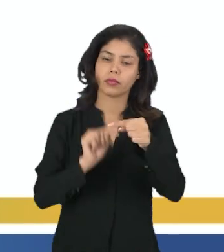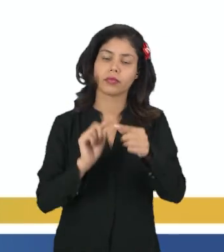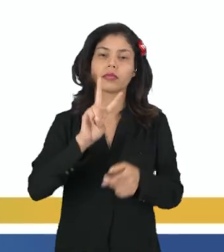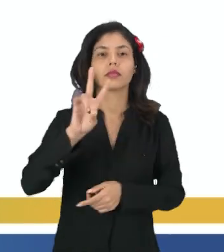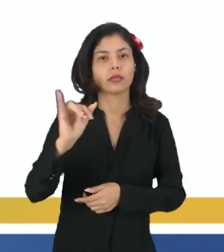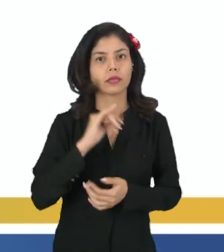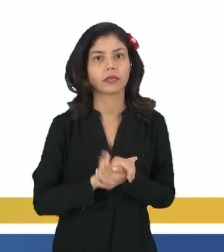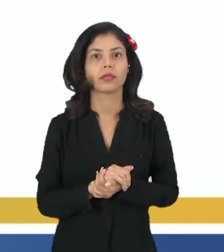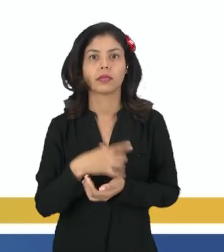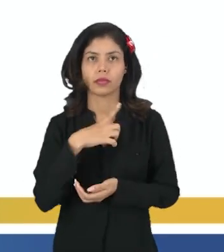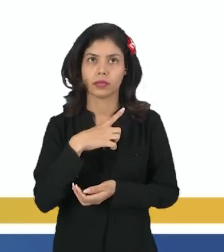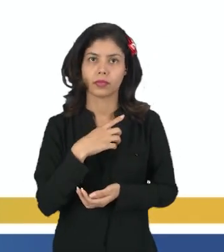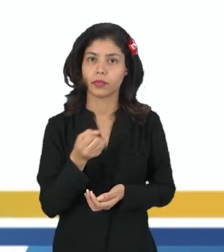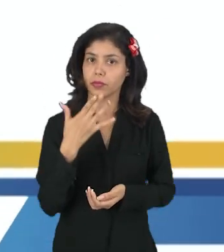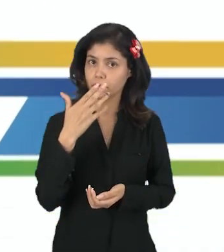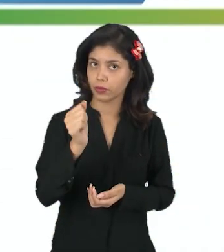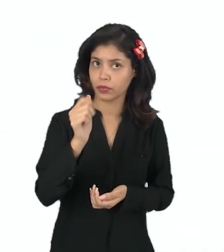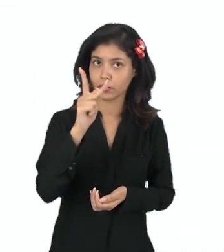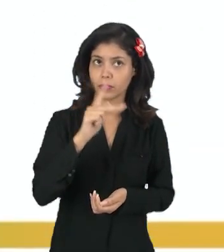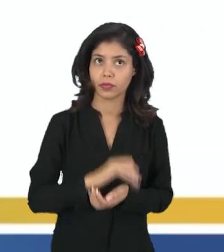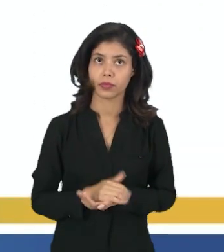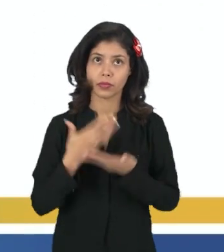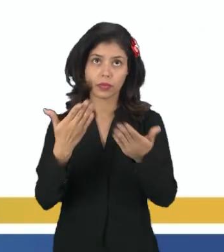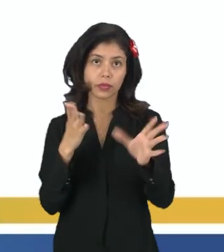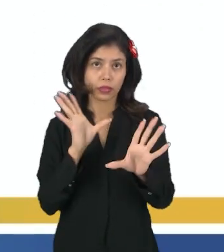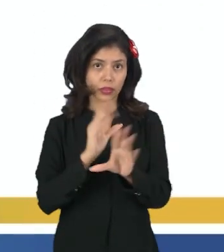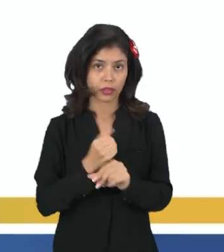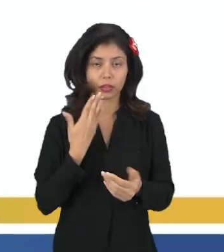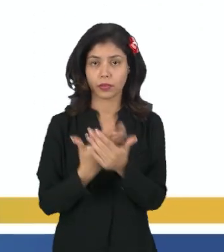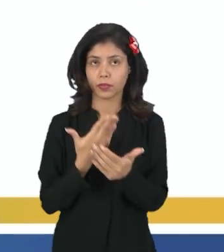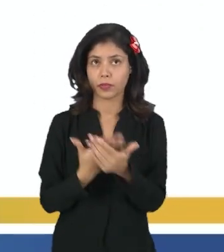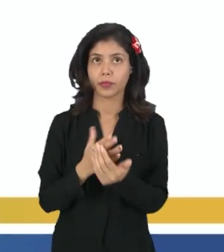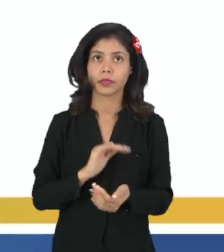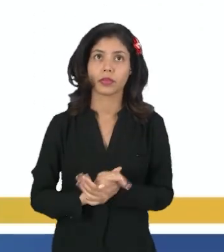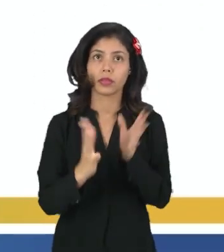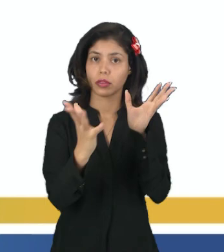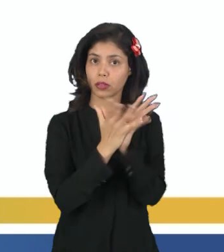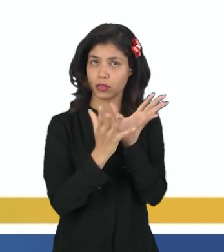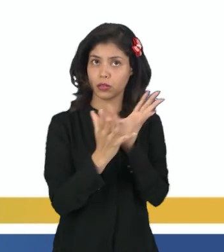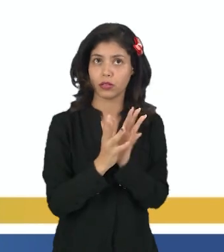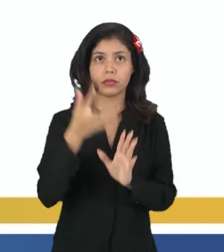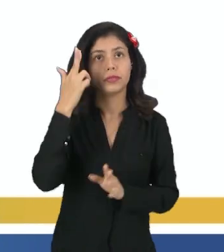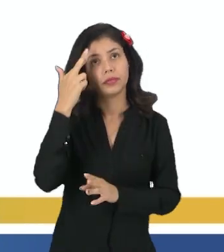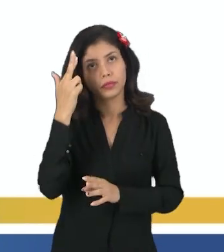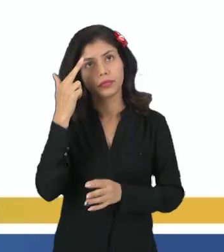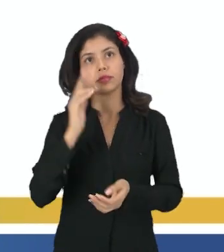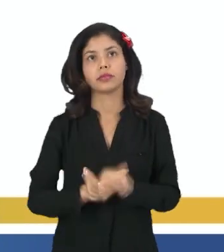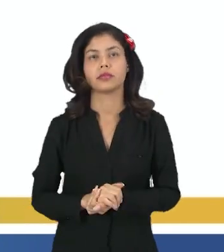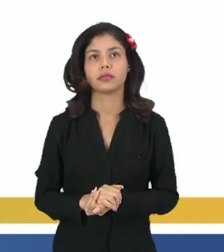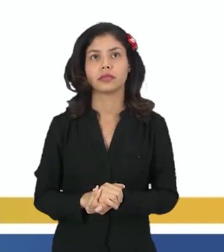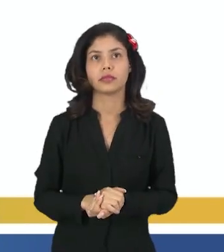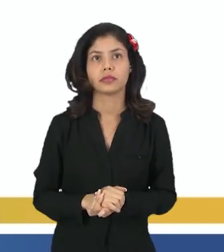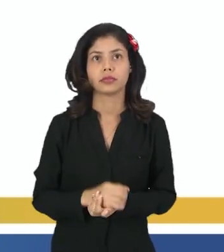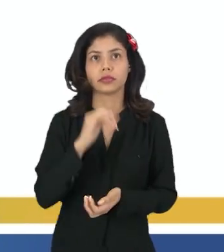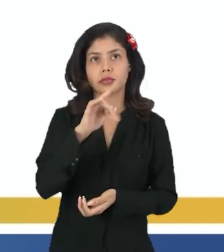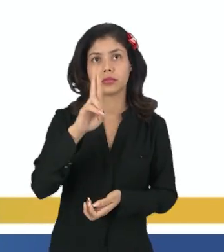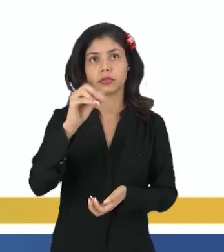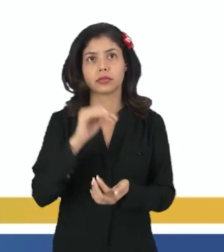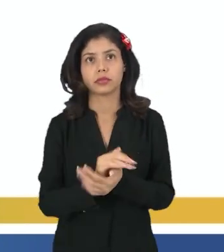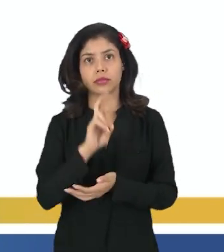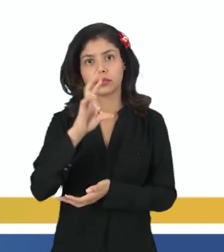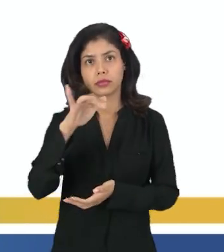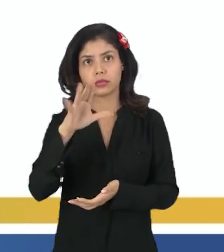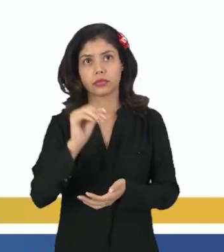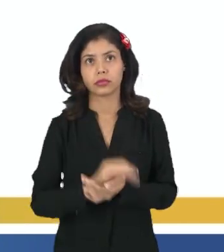medir que vai gerar uma dízima periódica Tá ok então assim fechamos a nossa aula nossos conjuntos números estudados flores naturais